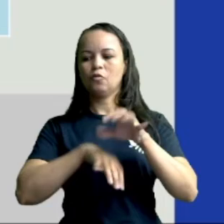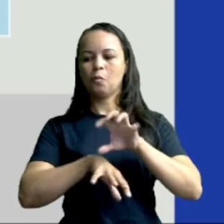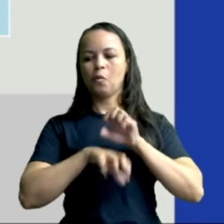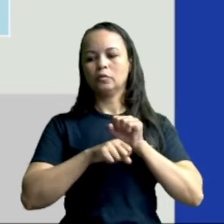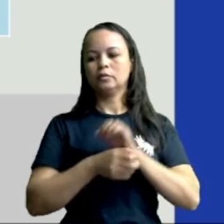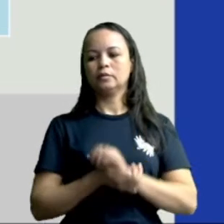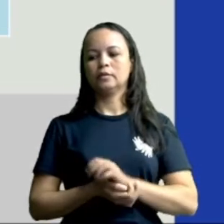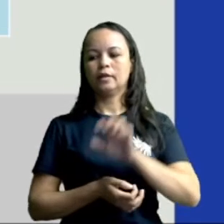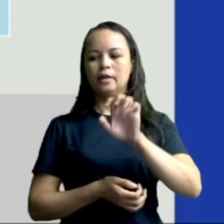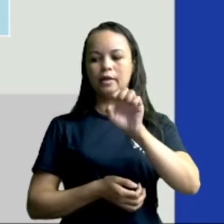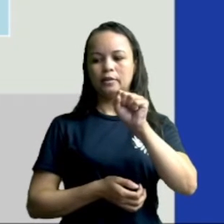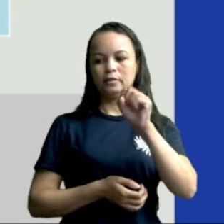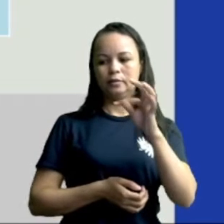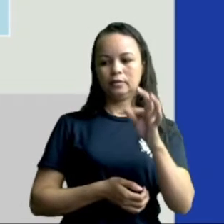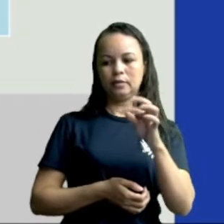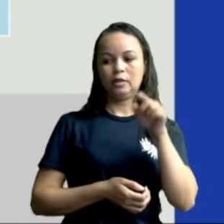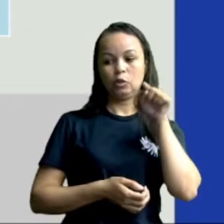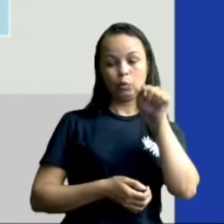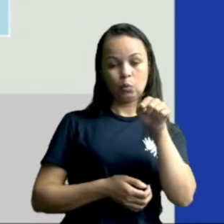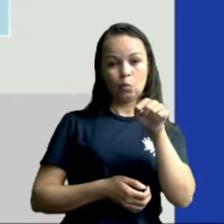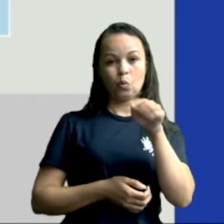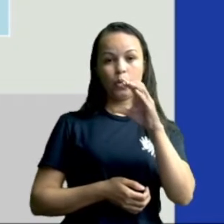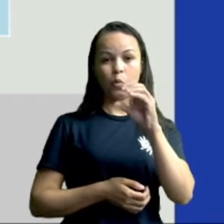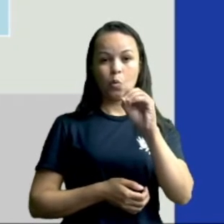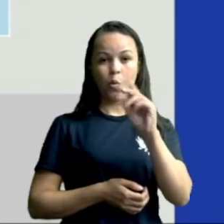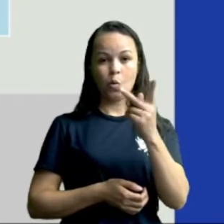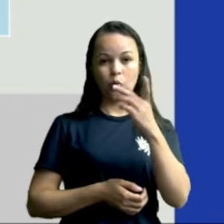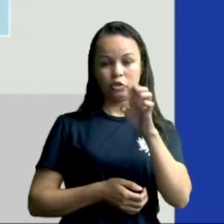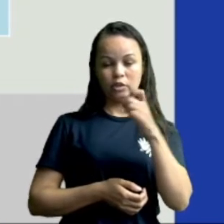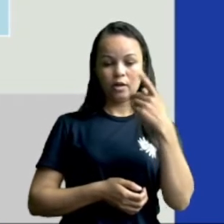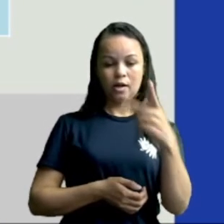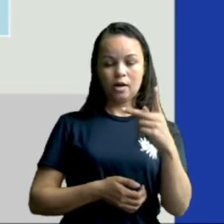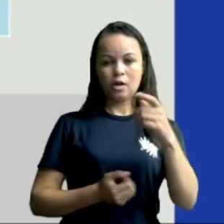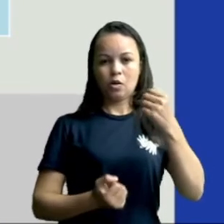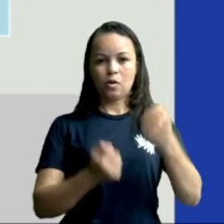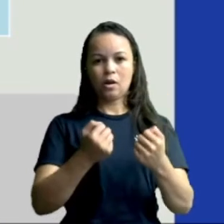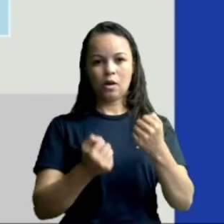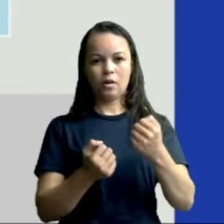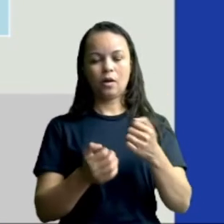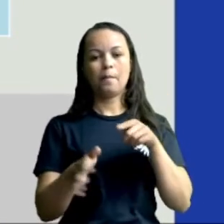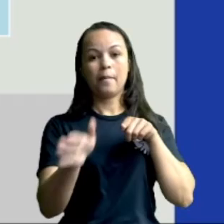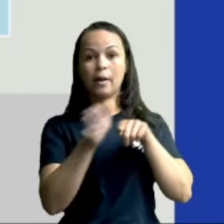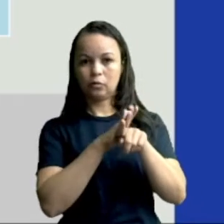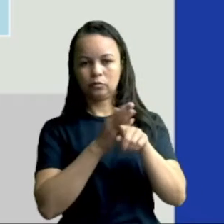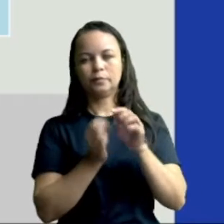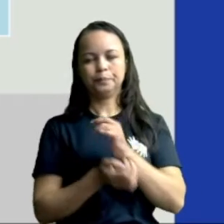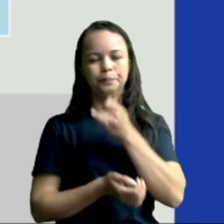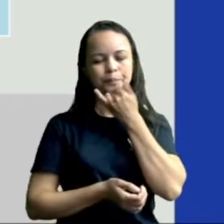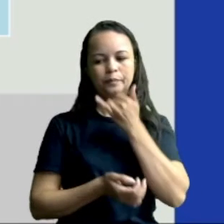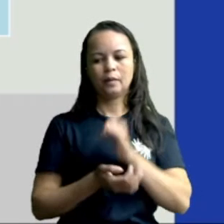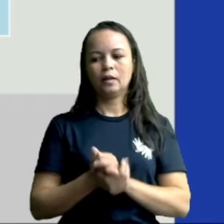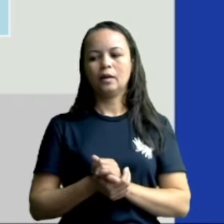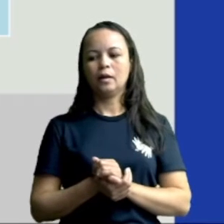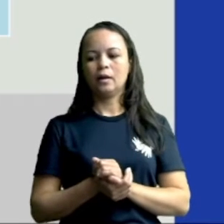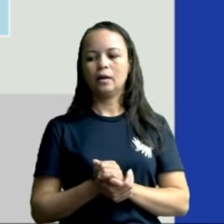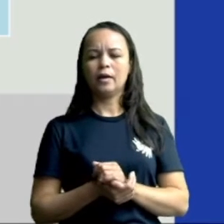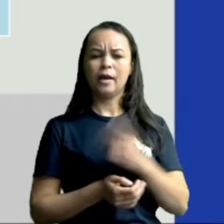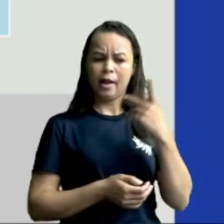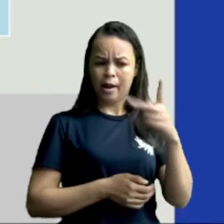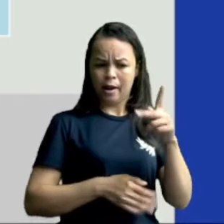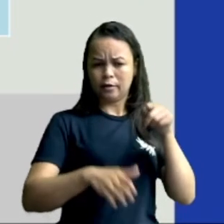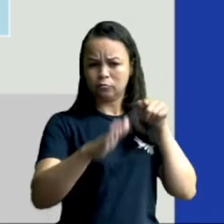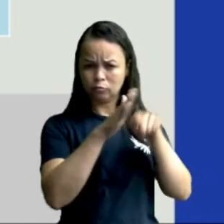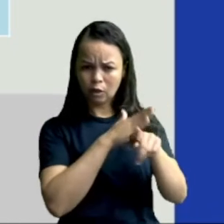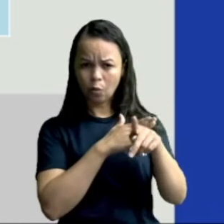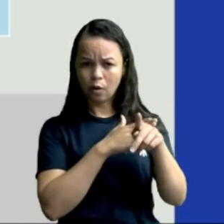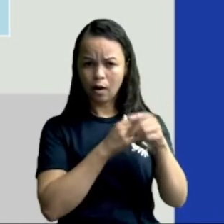es tu coche. Esse é teu carro. Perdão, é uma pergunta. Este é tu coche. Esse